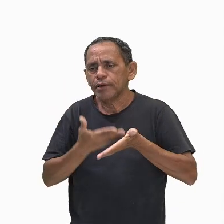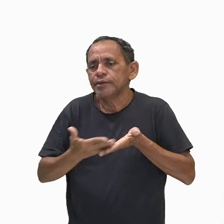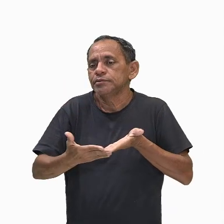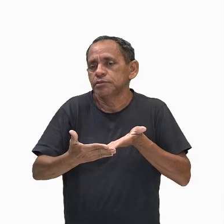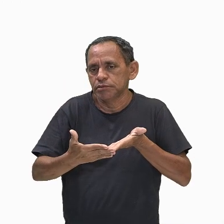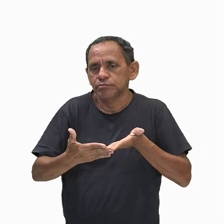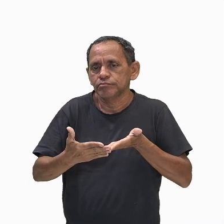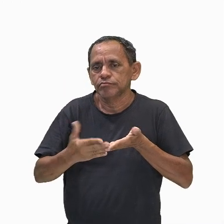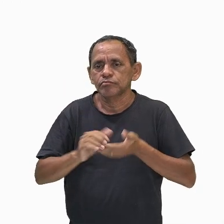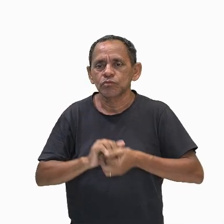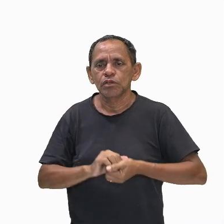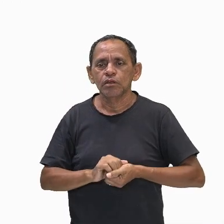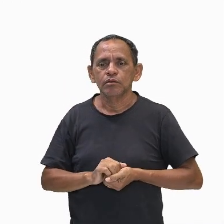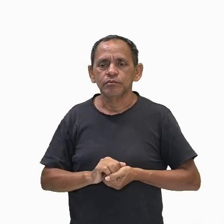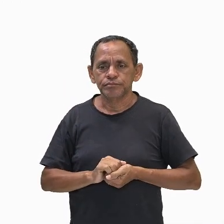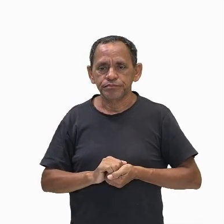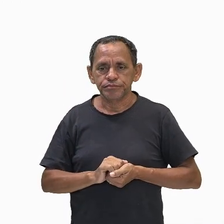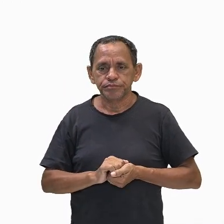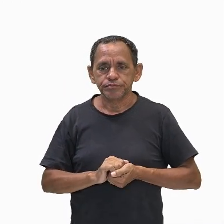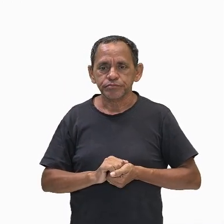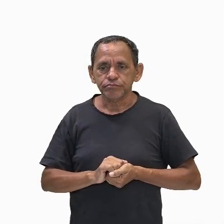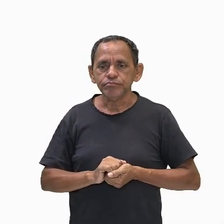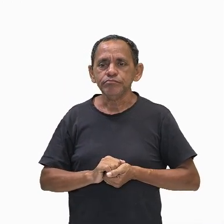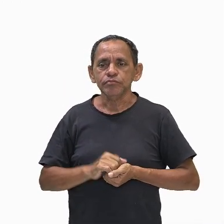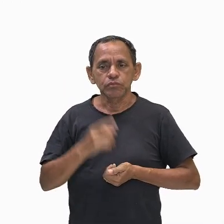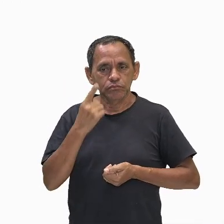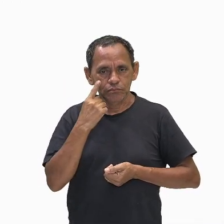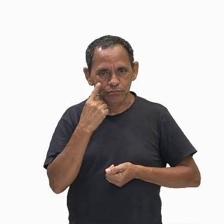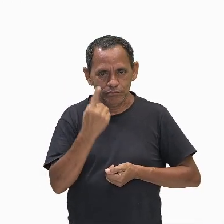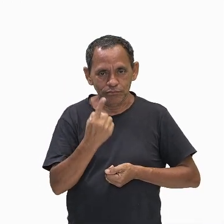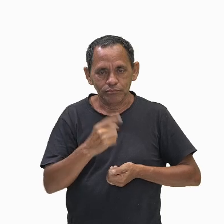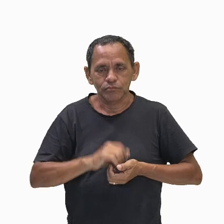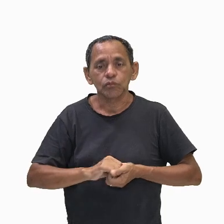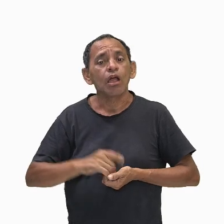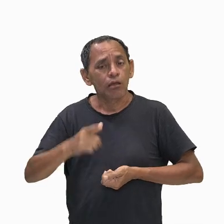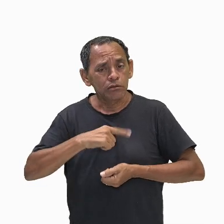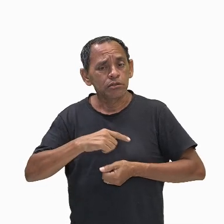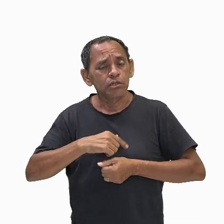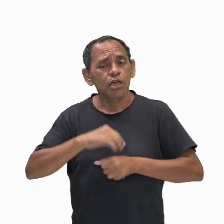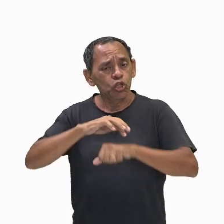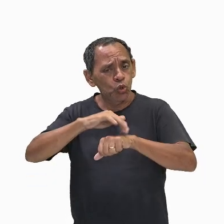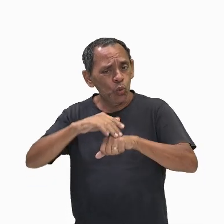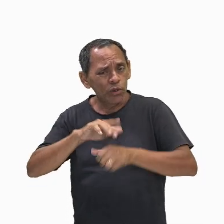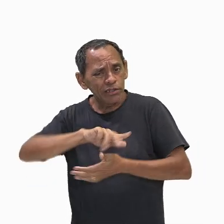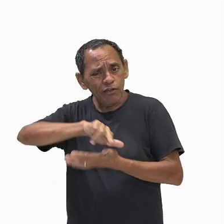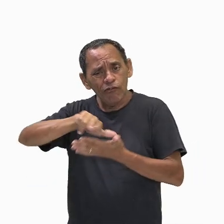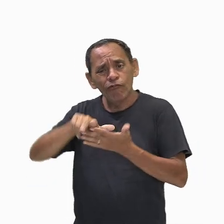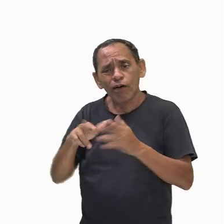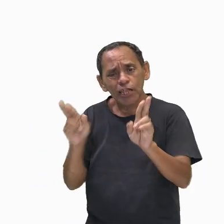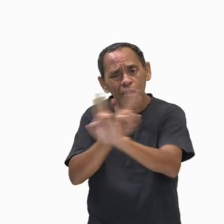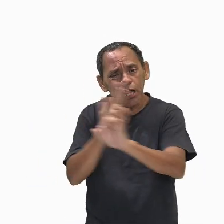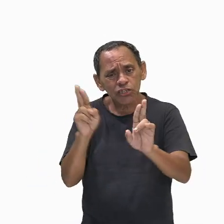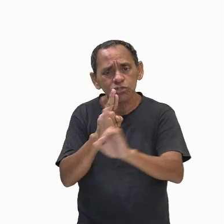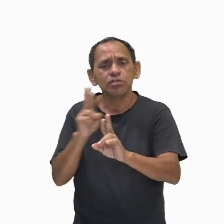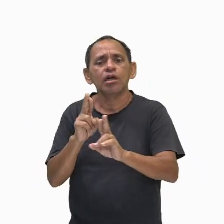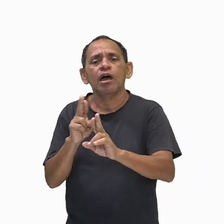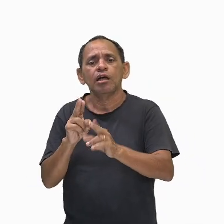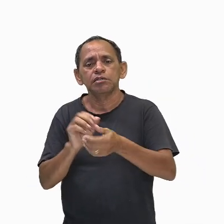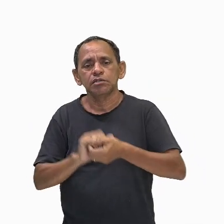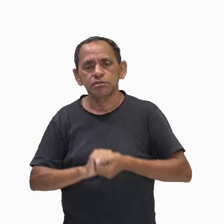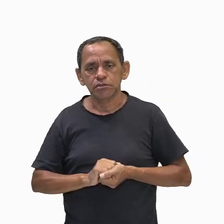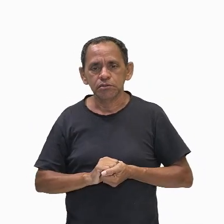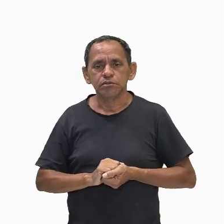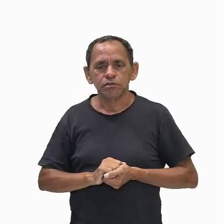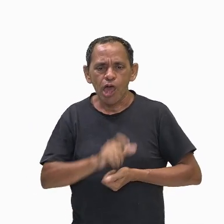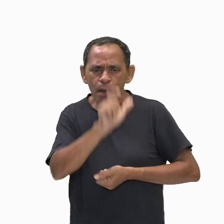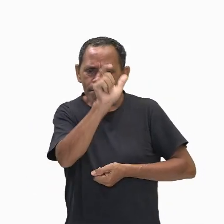Vamos começar aí essa etapa. Certamente há várias doenças, síndromes, condições relacionadas a esse